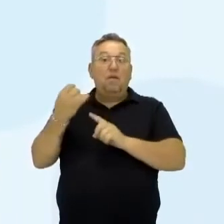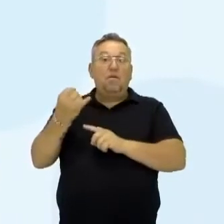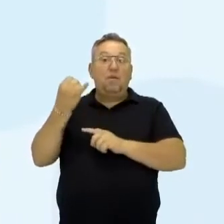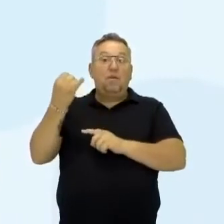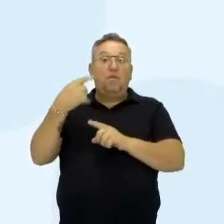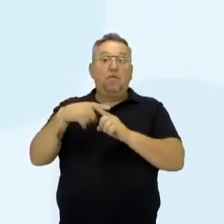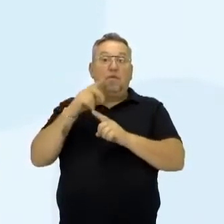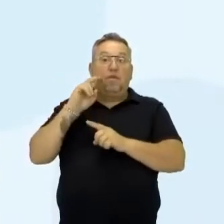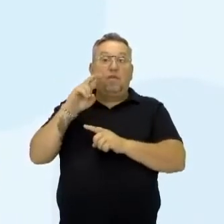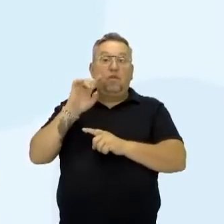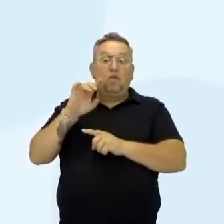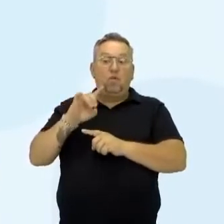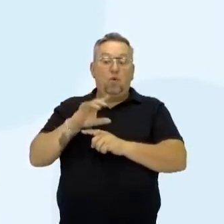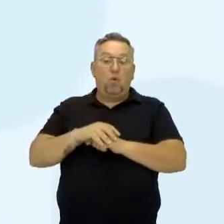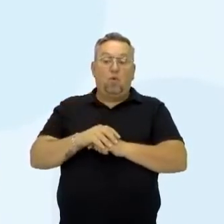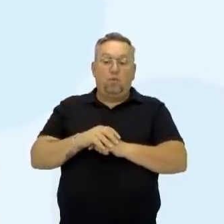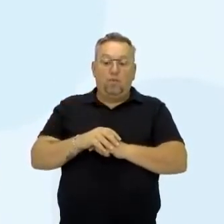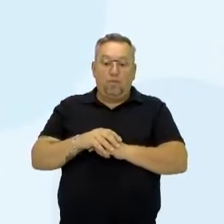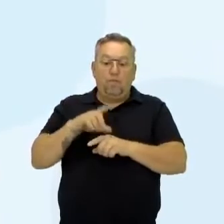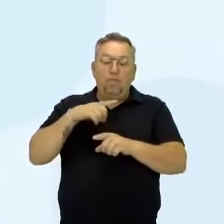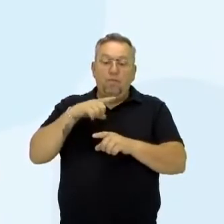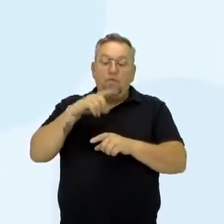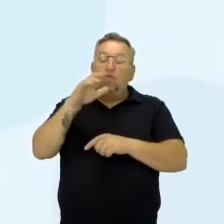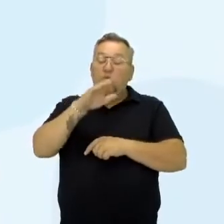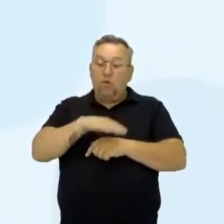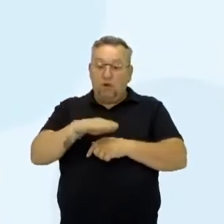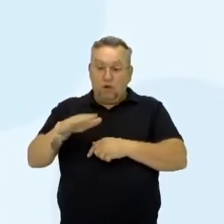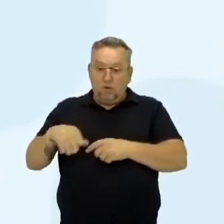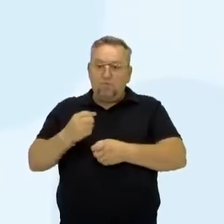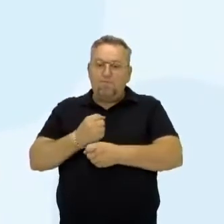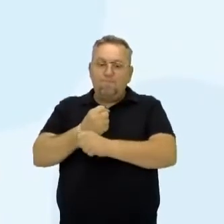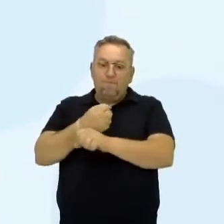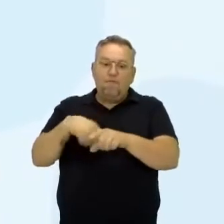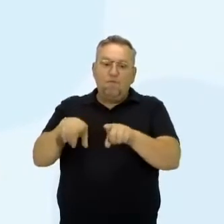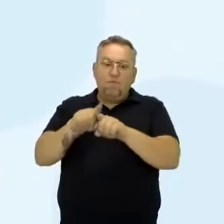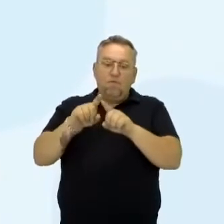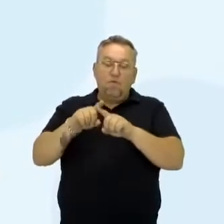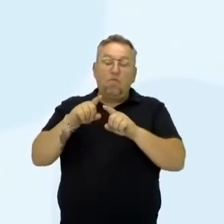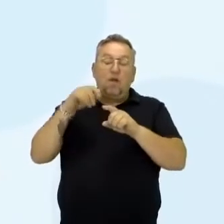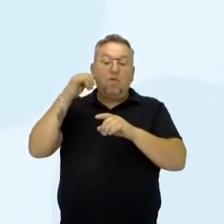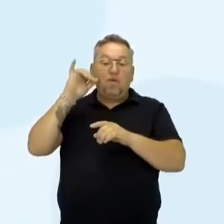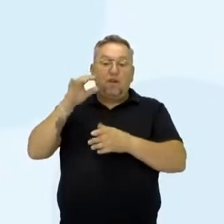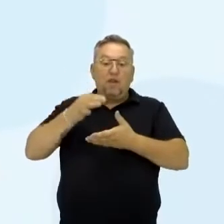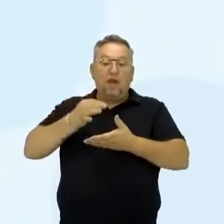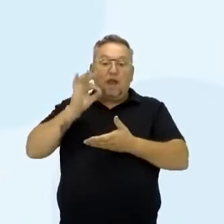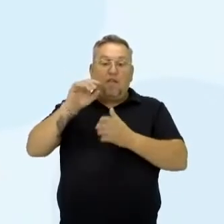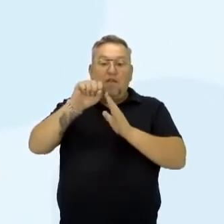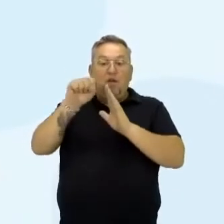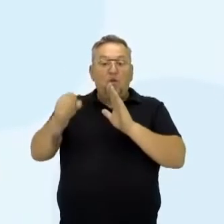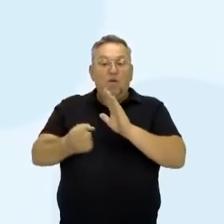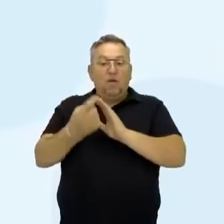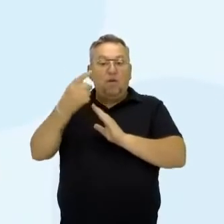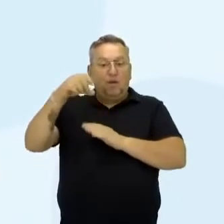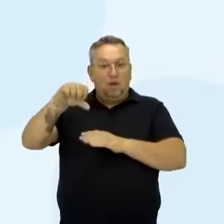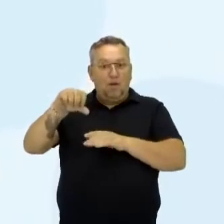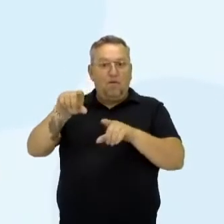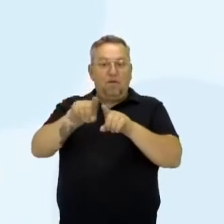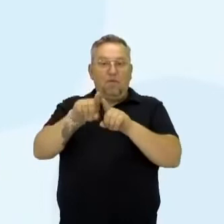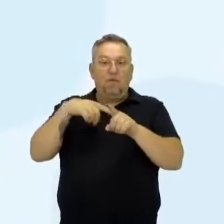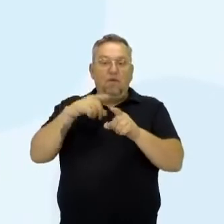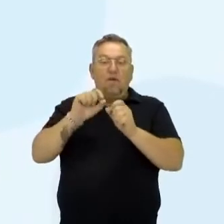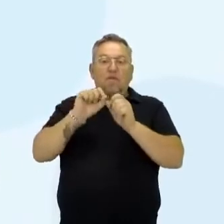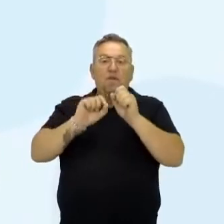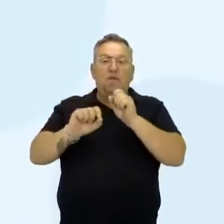porque olha só, escravizados, incluindo crianças, reunidos em uma fazenda de café no Brasil, século XIX. Então aqui eu quero fazer